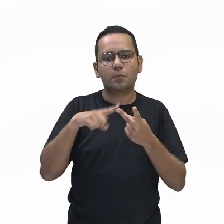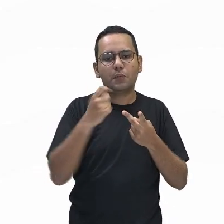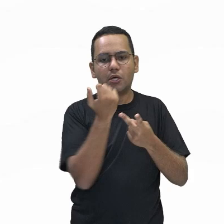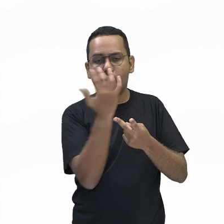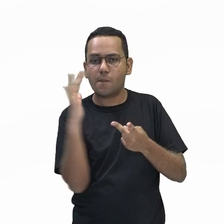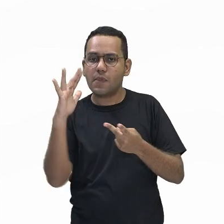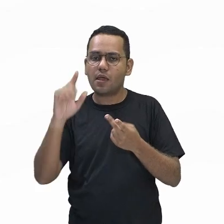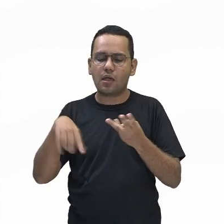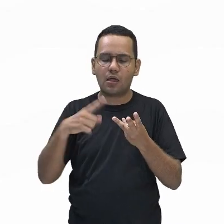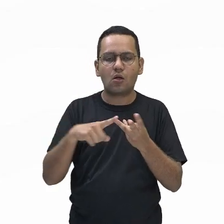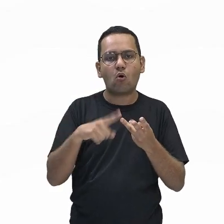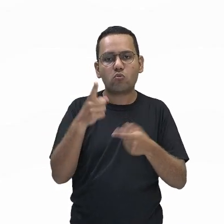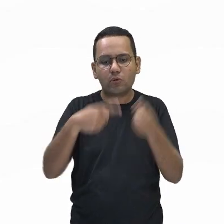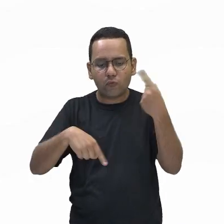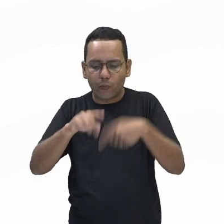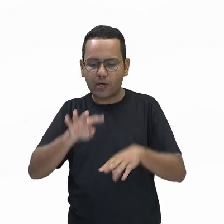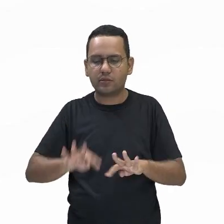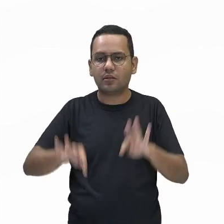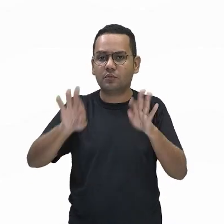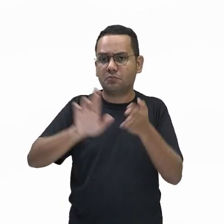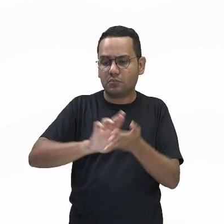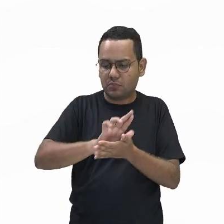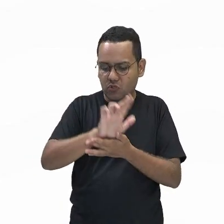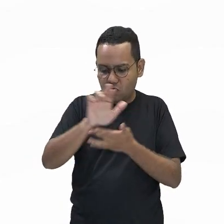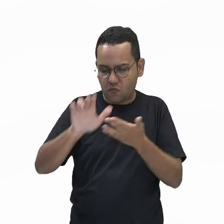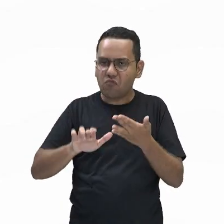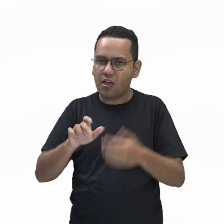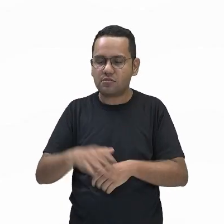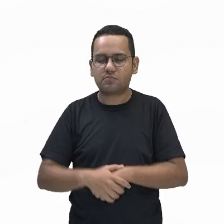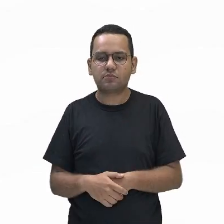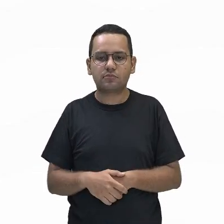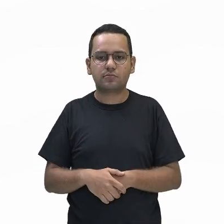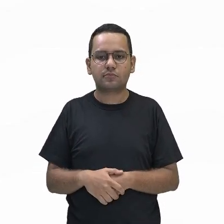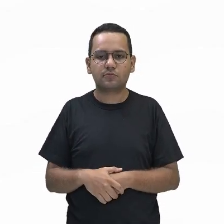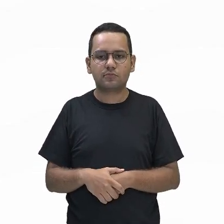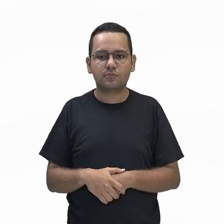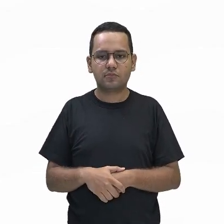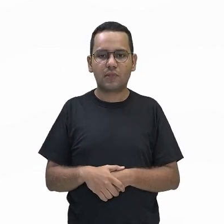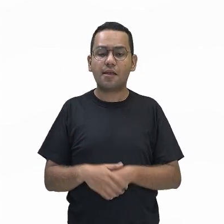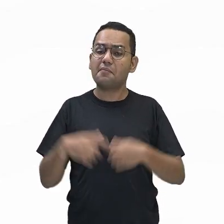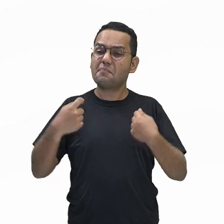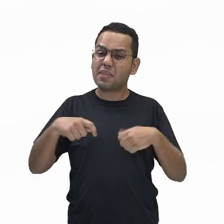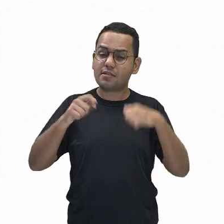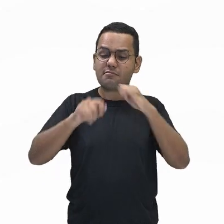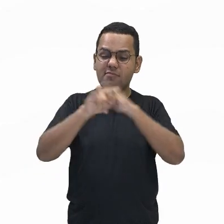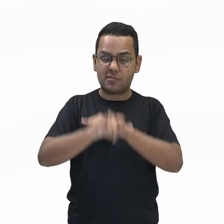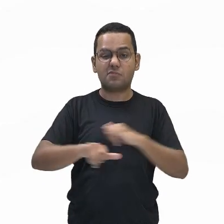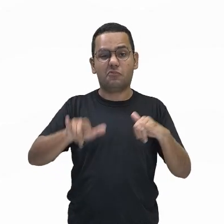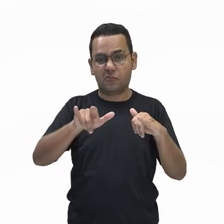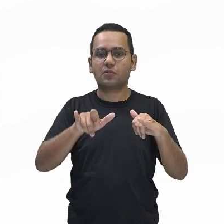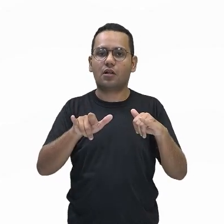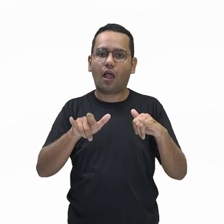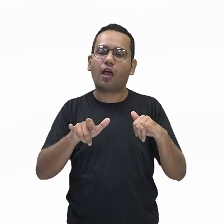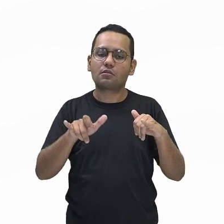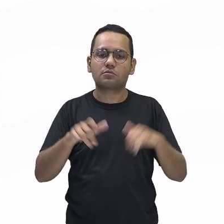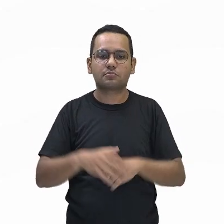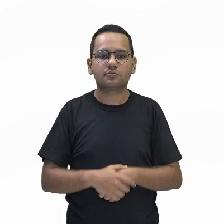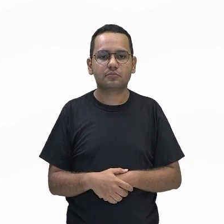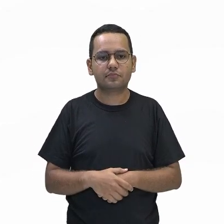inovações tecnológicas, e eles eles devem ser divulgados ali para a